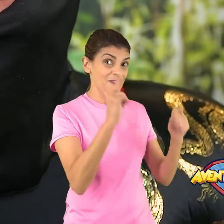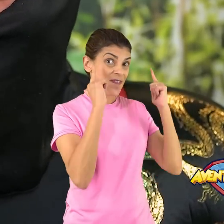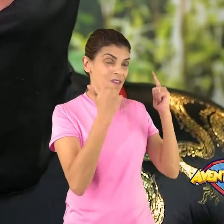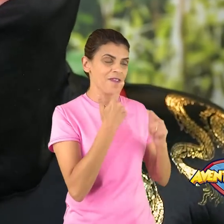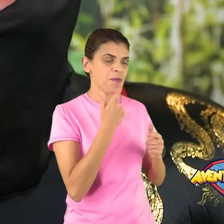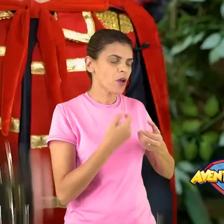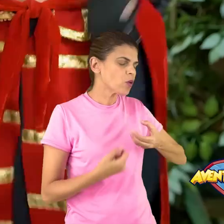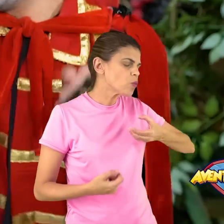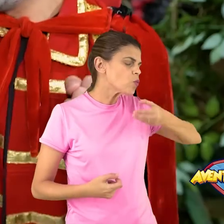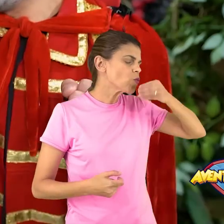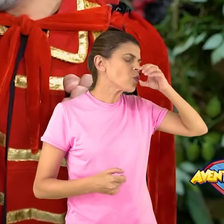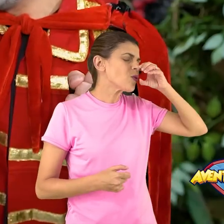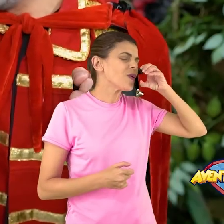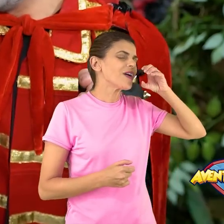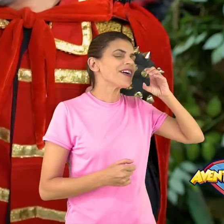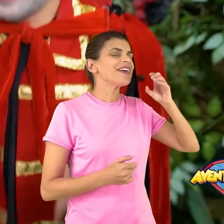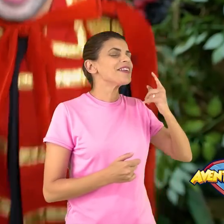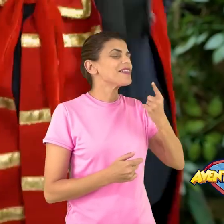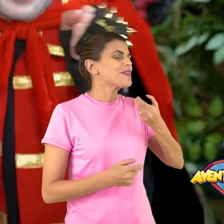da imitação.